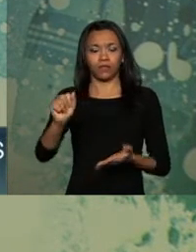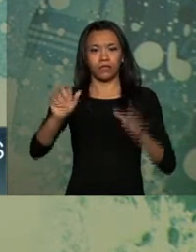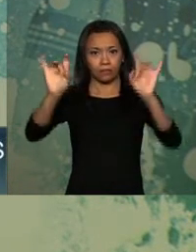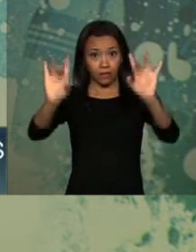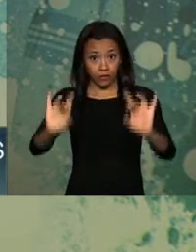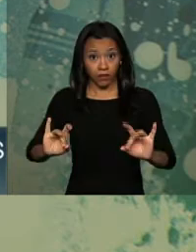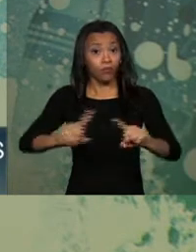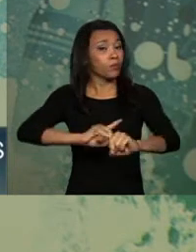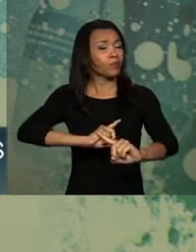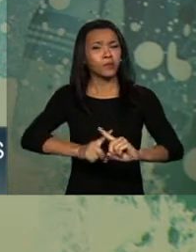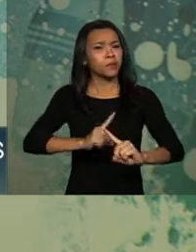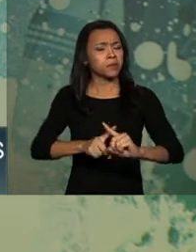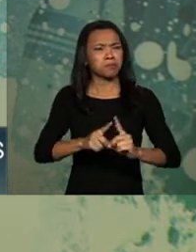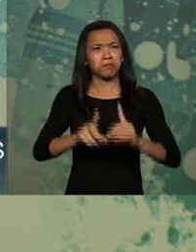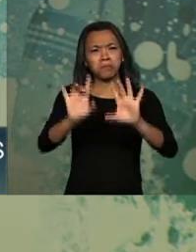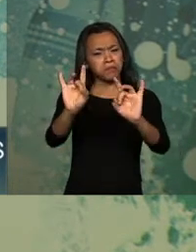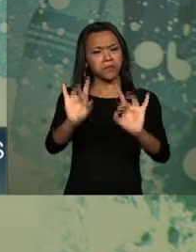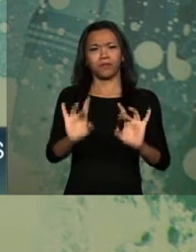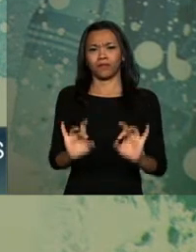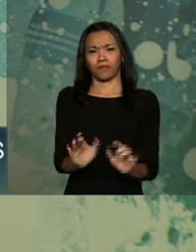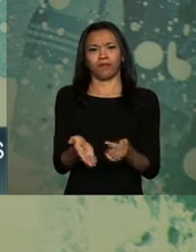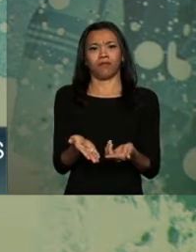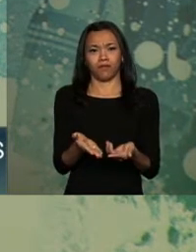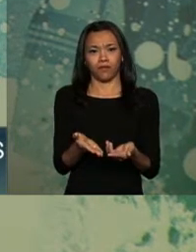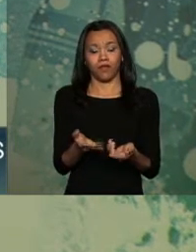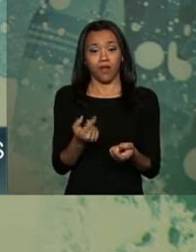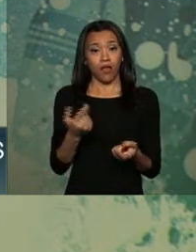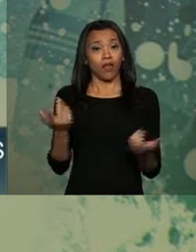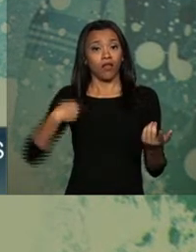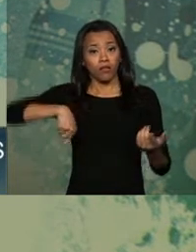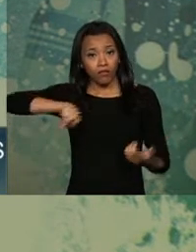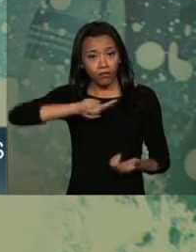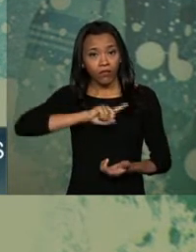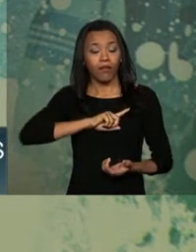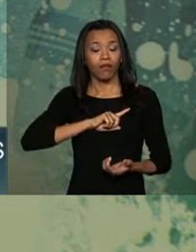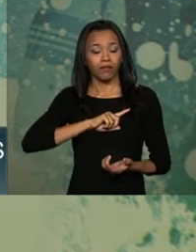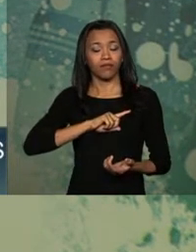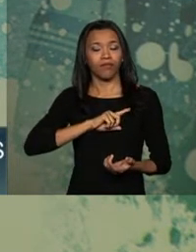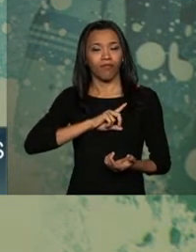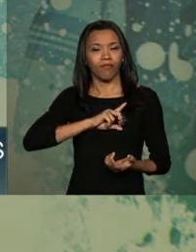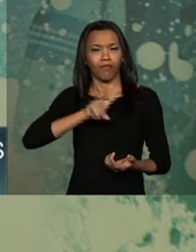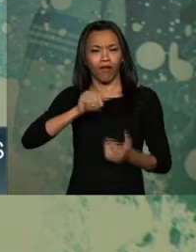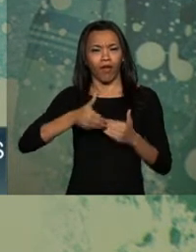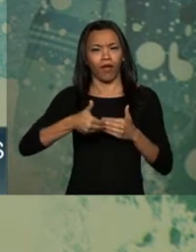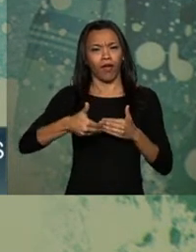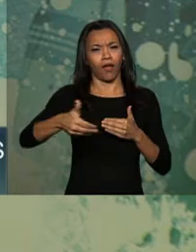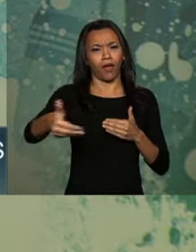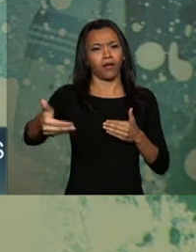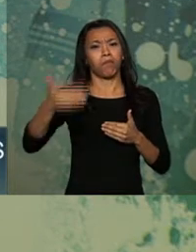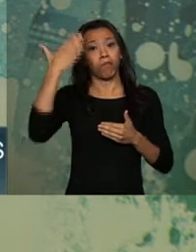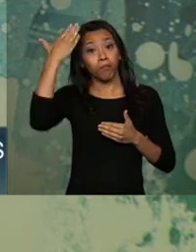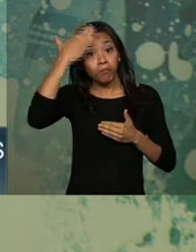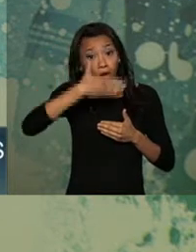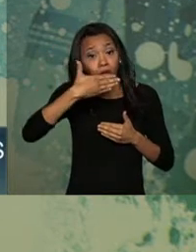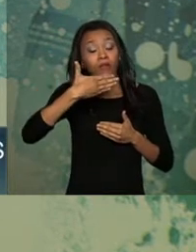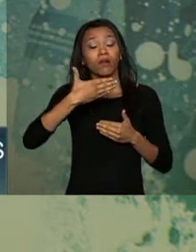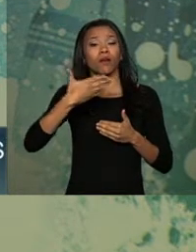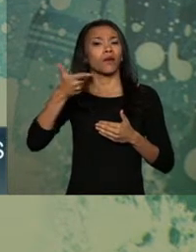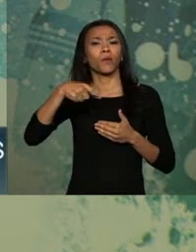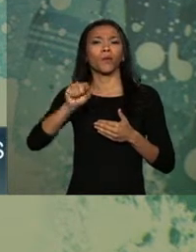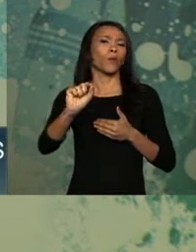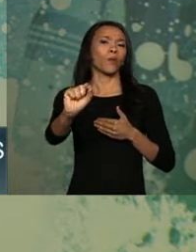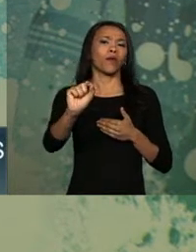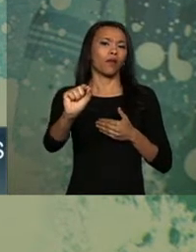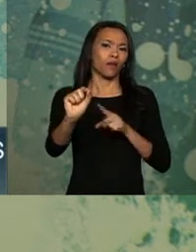Especial porque nós vamos poder demonstrar com fatos o que é